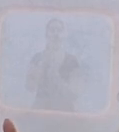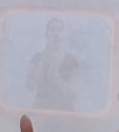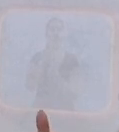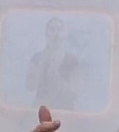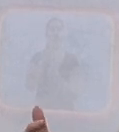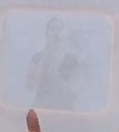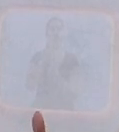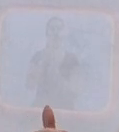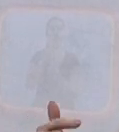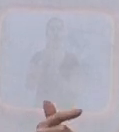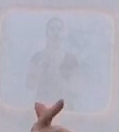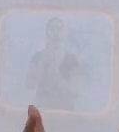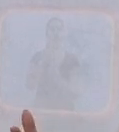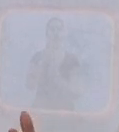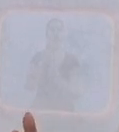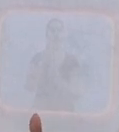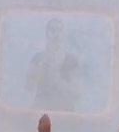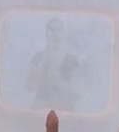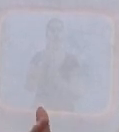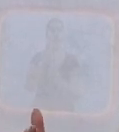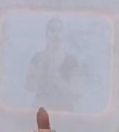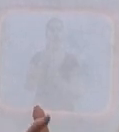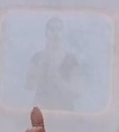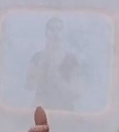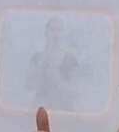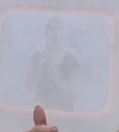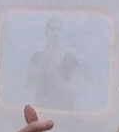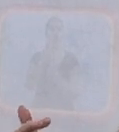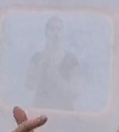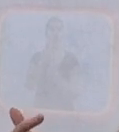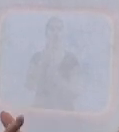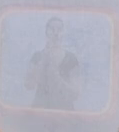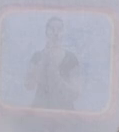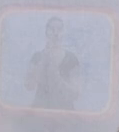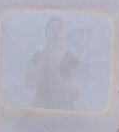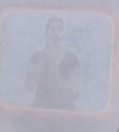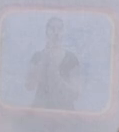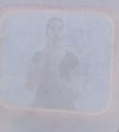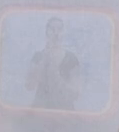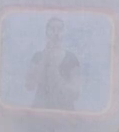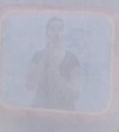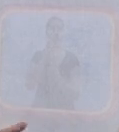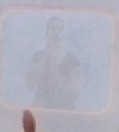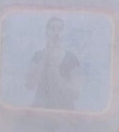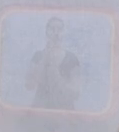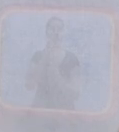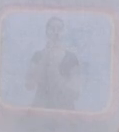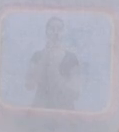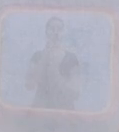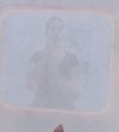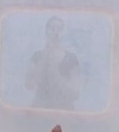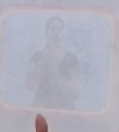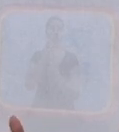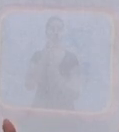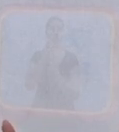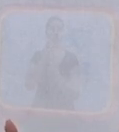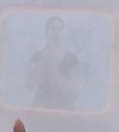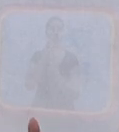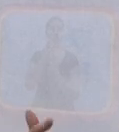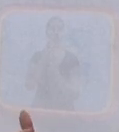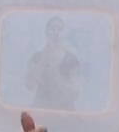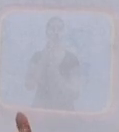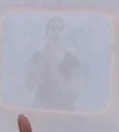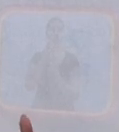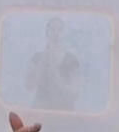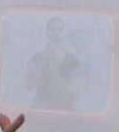dança, descobri que tais pessoas aprendem a conviver melhor com a própria vida, dando assim maior qualidade